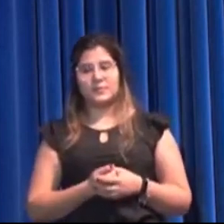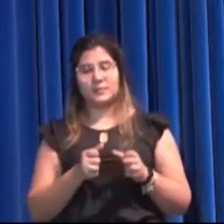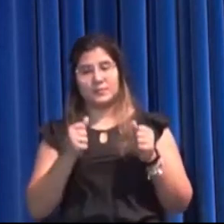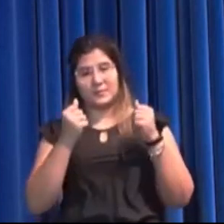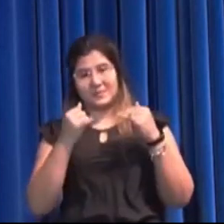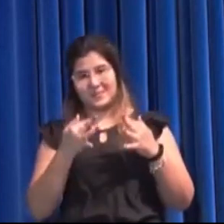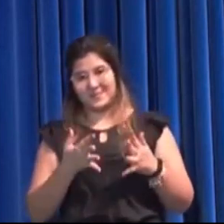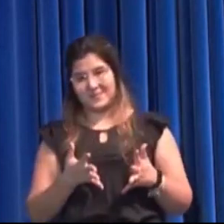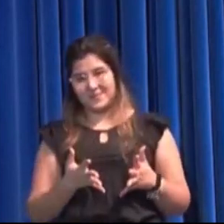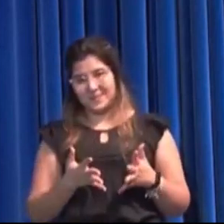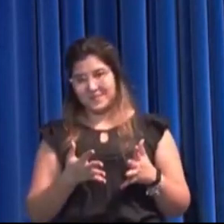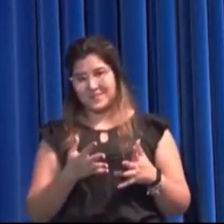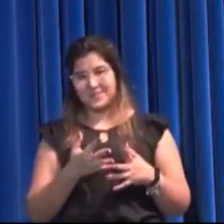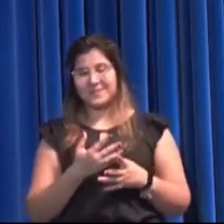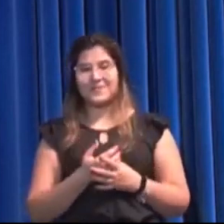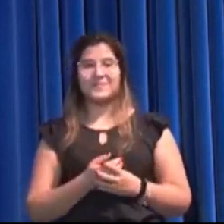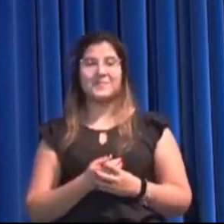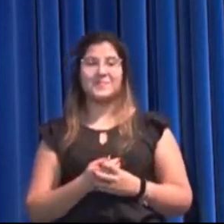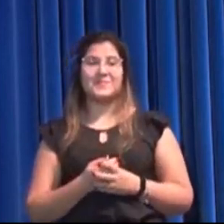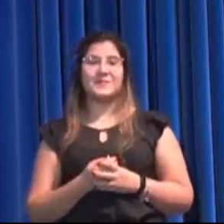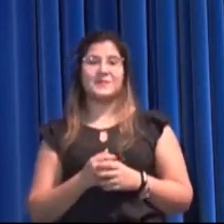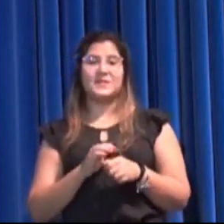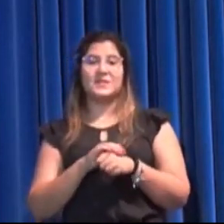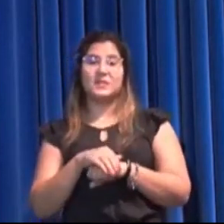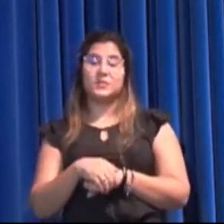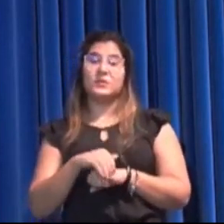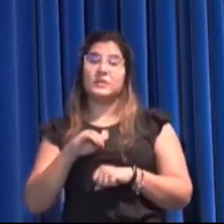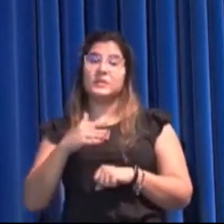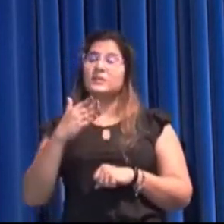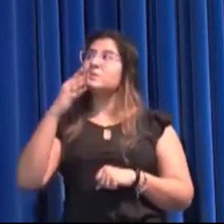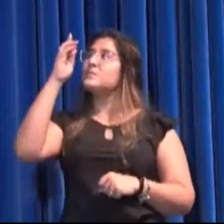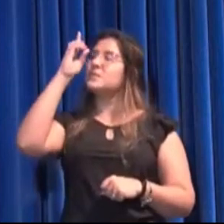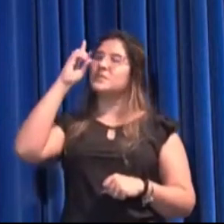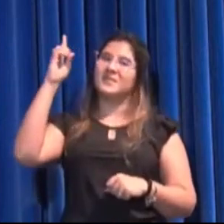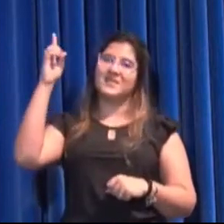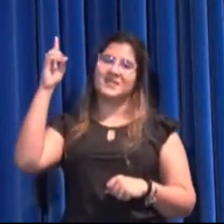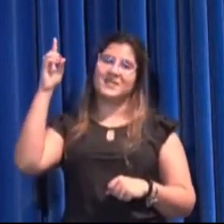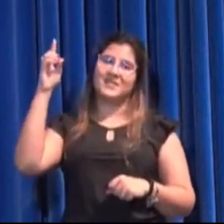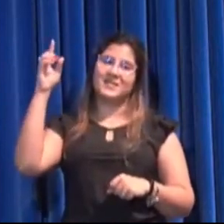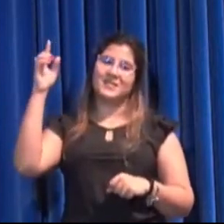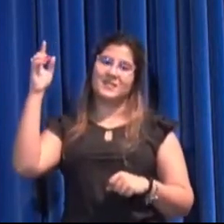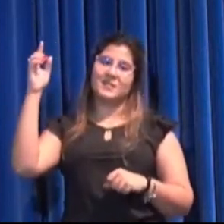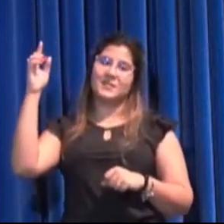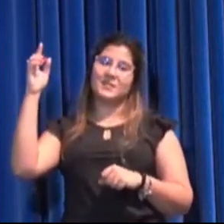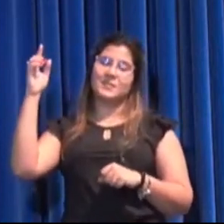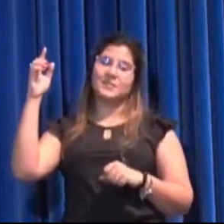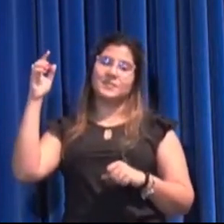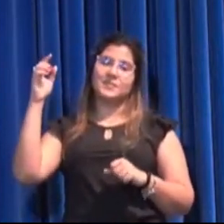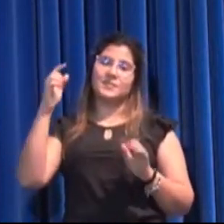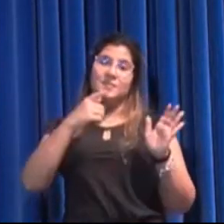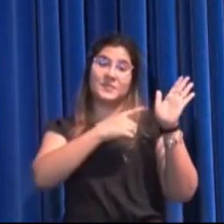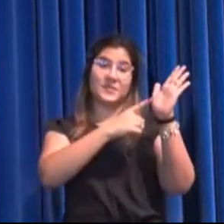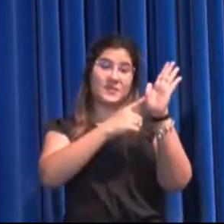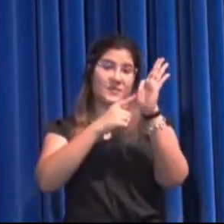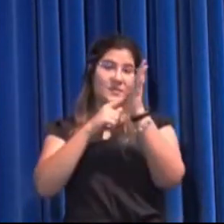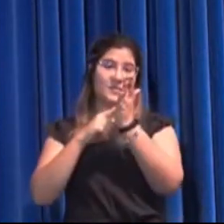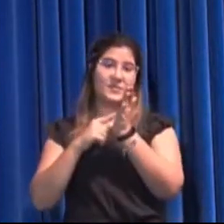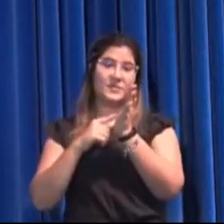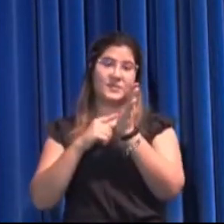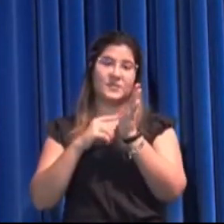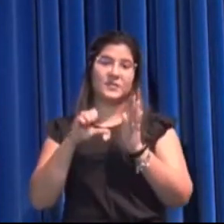naquilo que nós queremos tratar essa noite. Então Deus aparece a Salomão pela segunda vez.